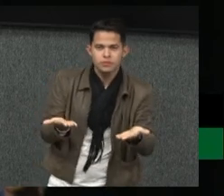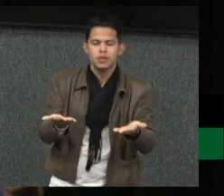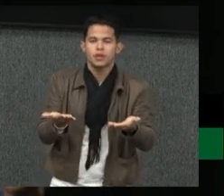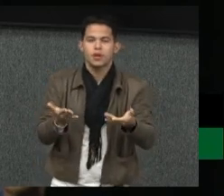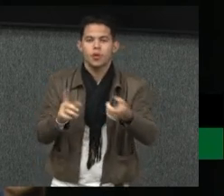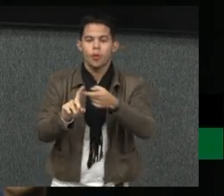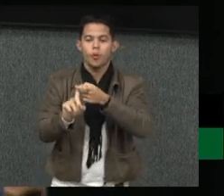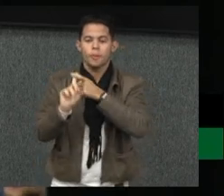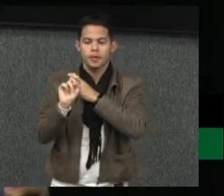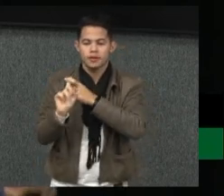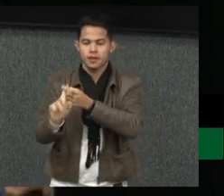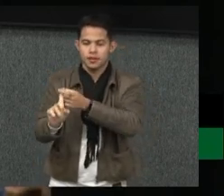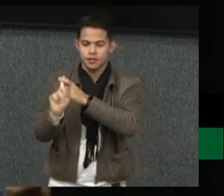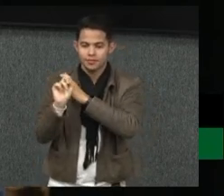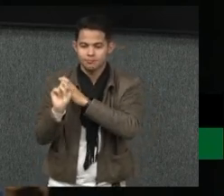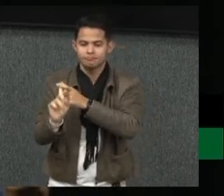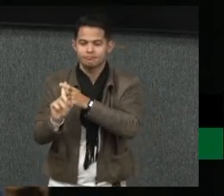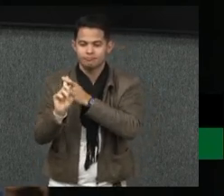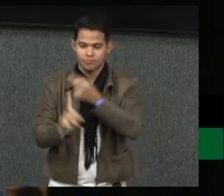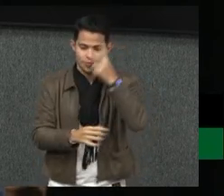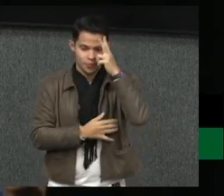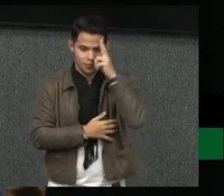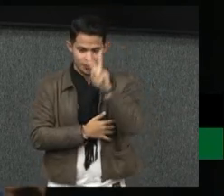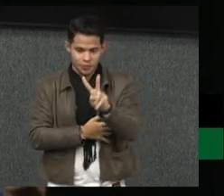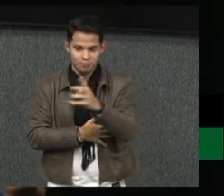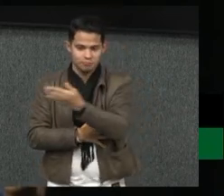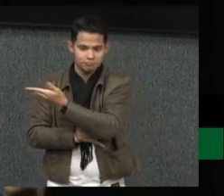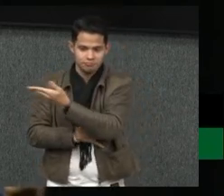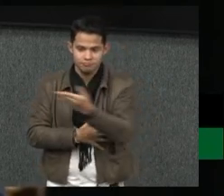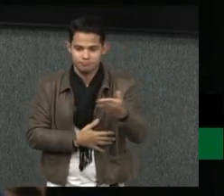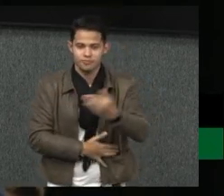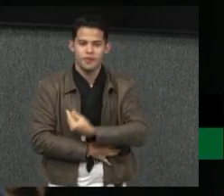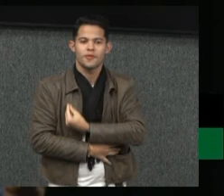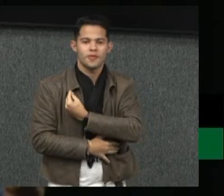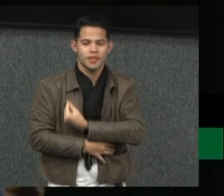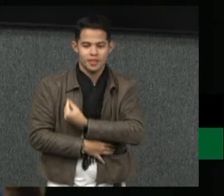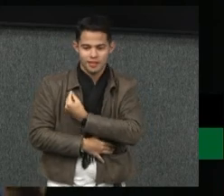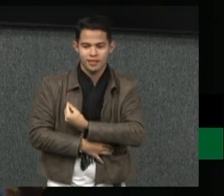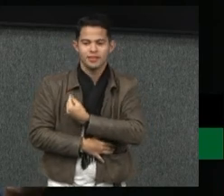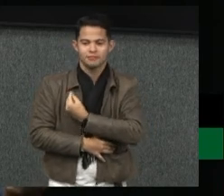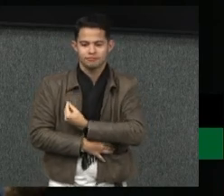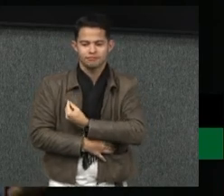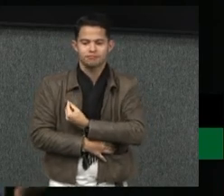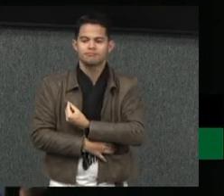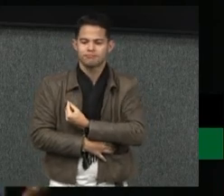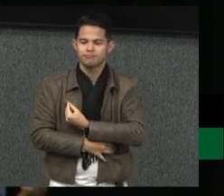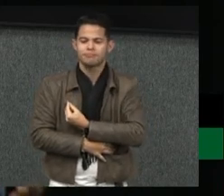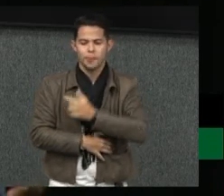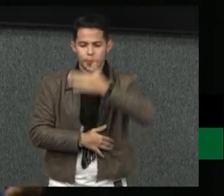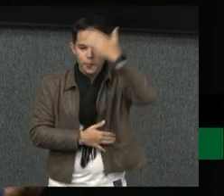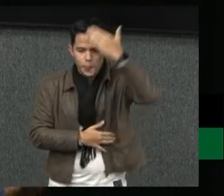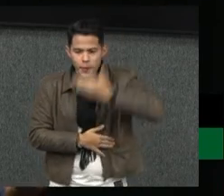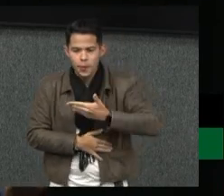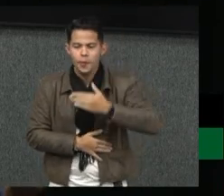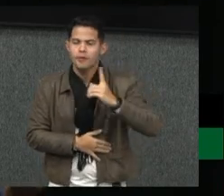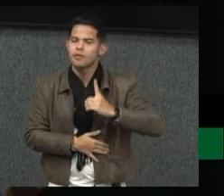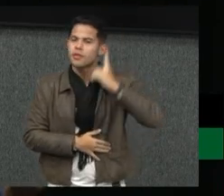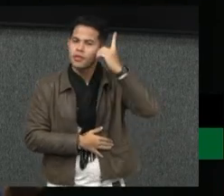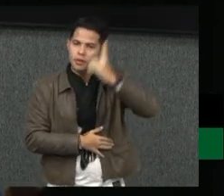nesses dois dias pela presença de todos vocês, só faz com que cada deputado